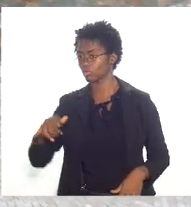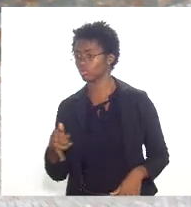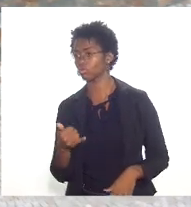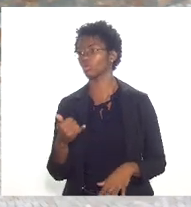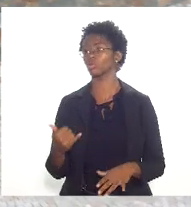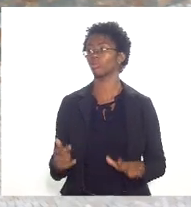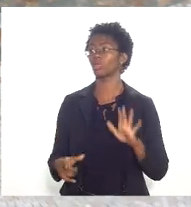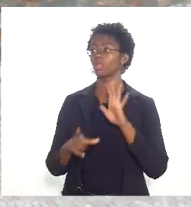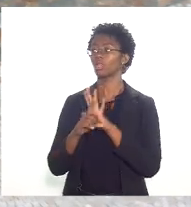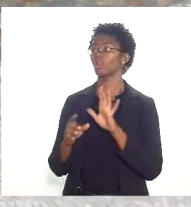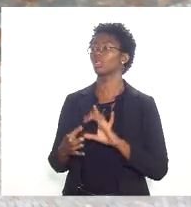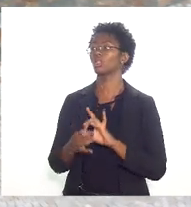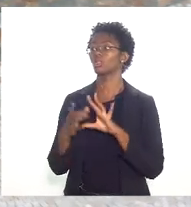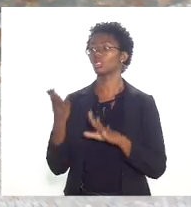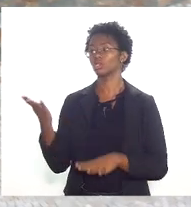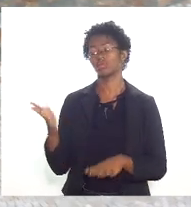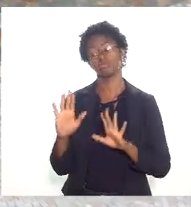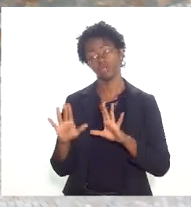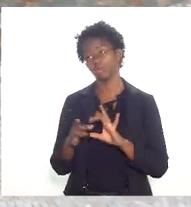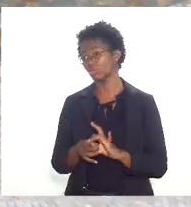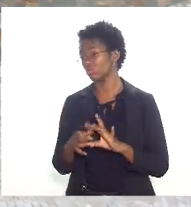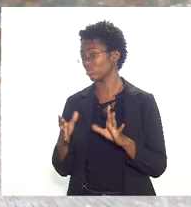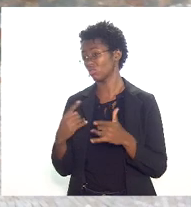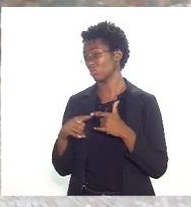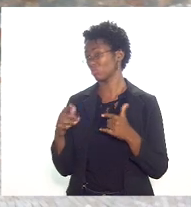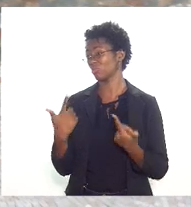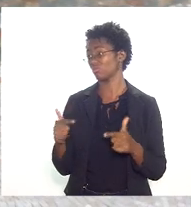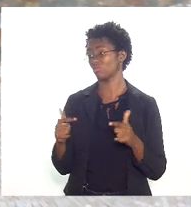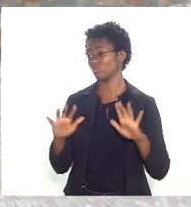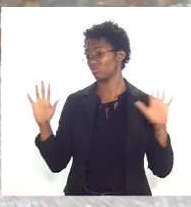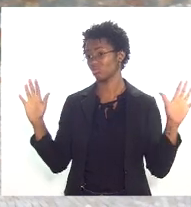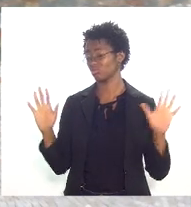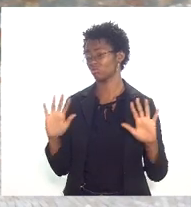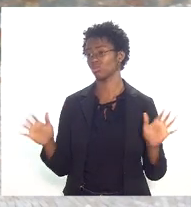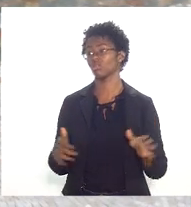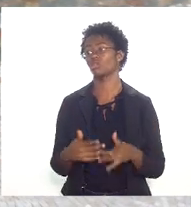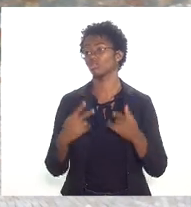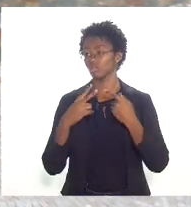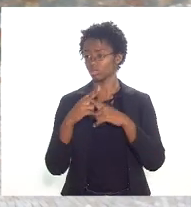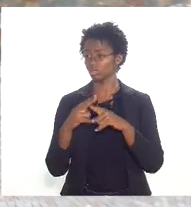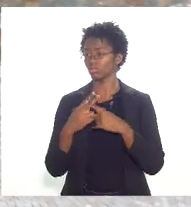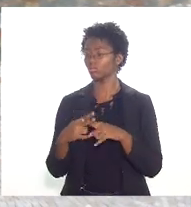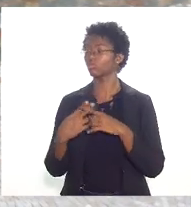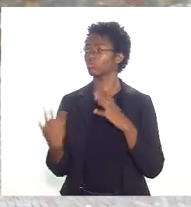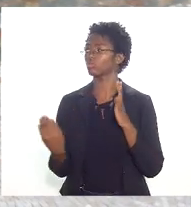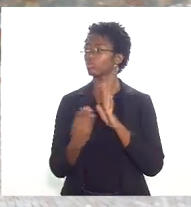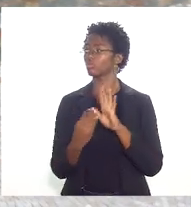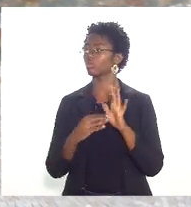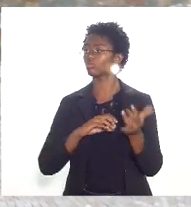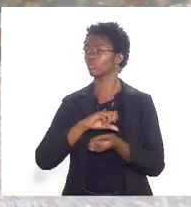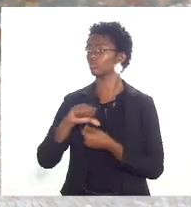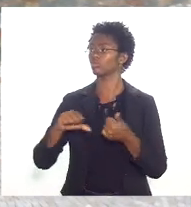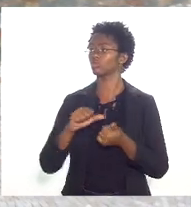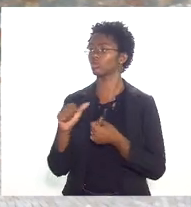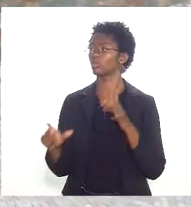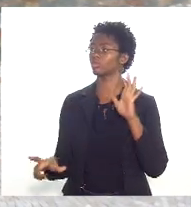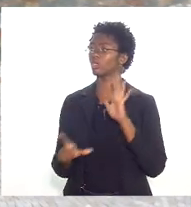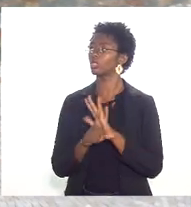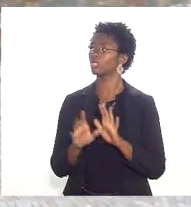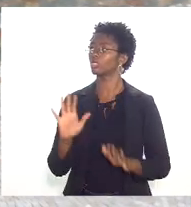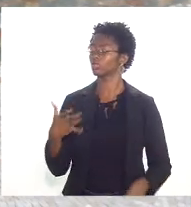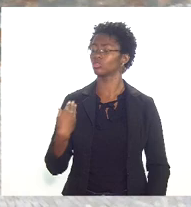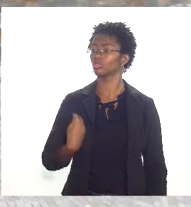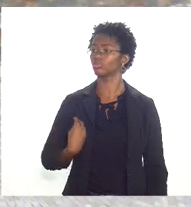realizares com vossa autorização não há problema parecer pela consolidade com emendas alterando a lei em